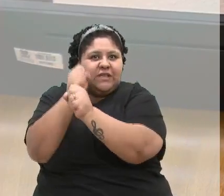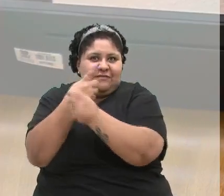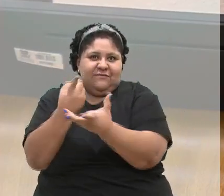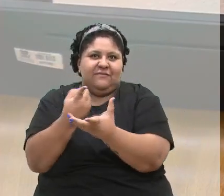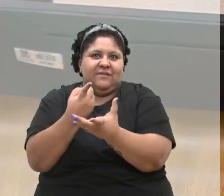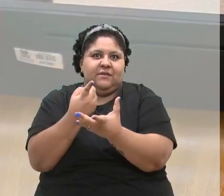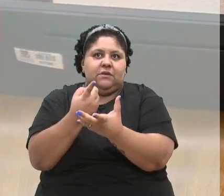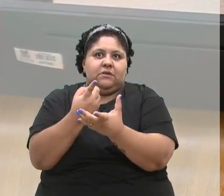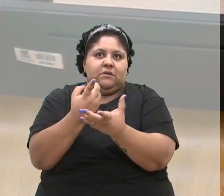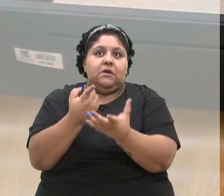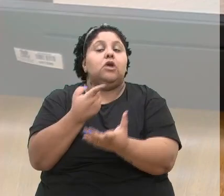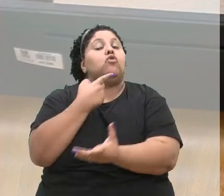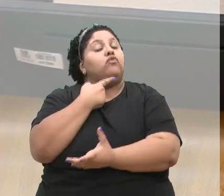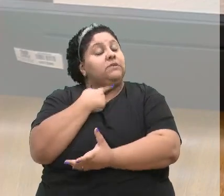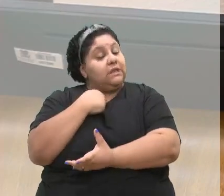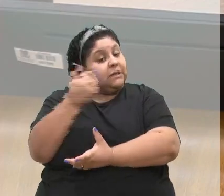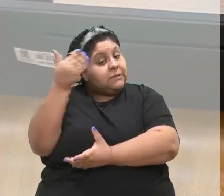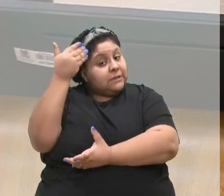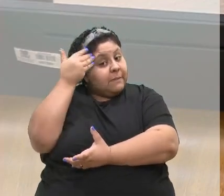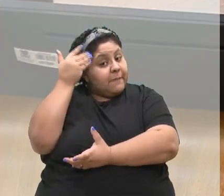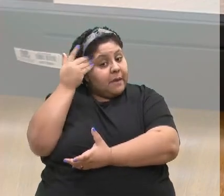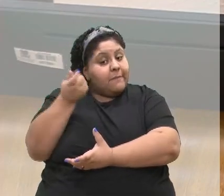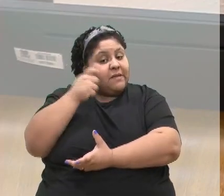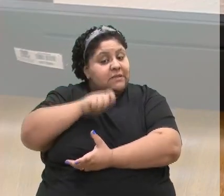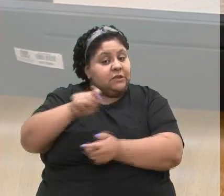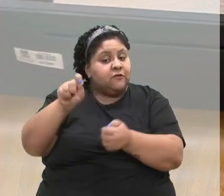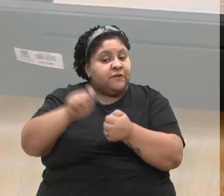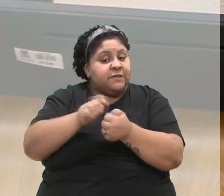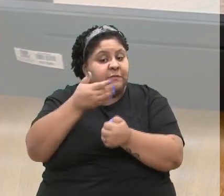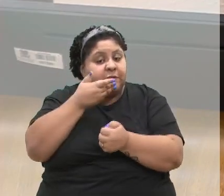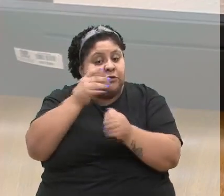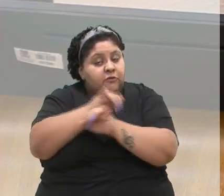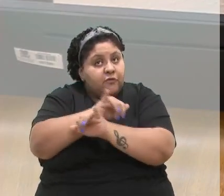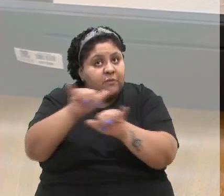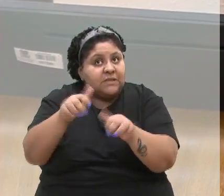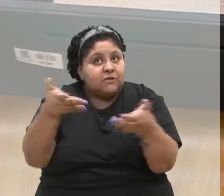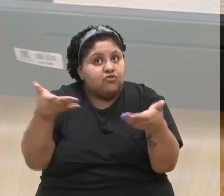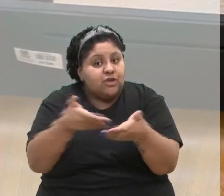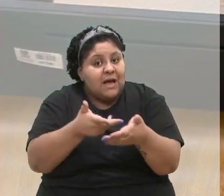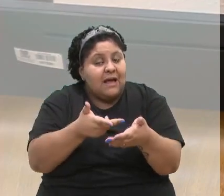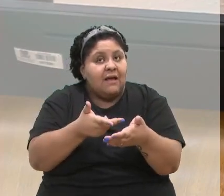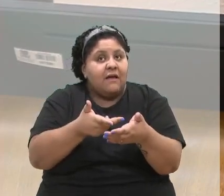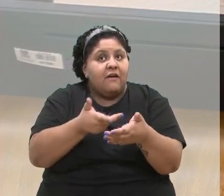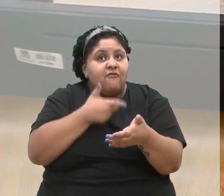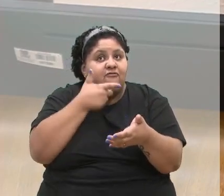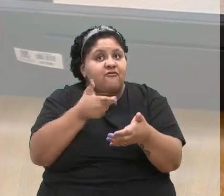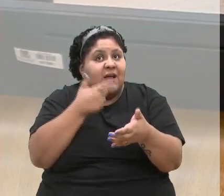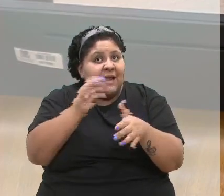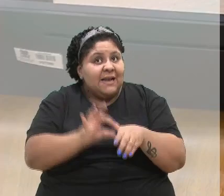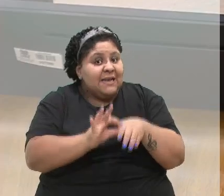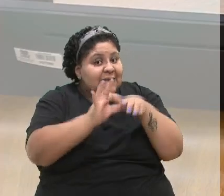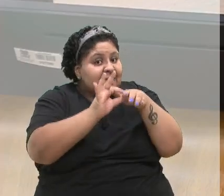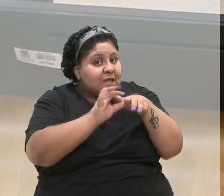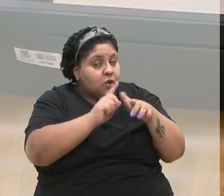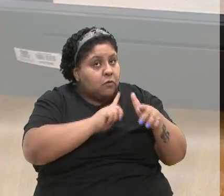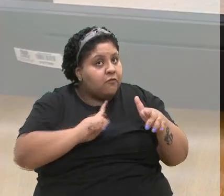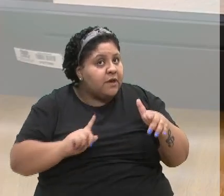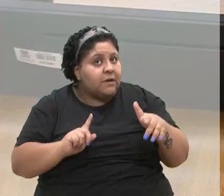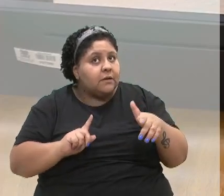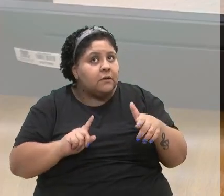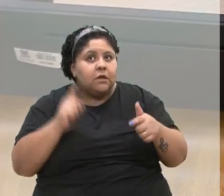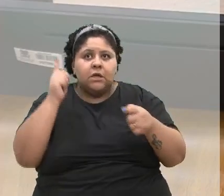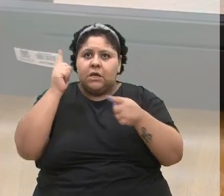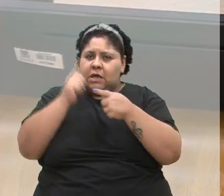ter que fazer um pedido de informação. Já fica aqui para líder do governo, se for o caso, que eu vou ter que fazer um pedido de informação. Porque pelo